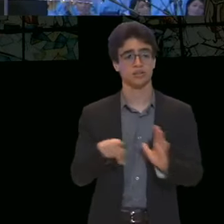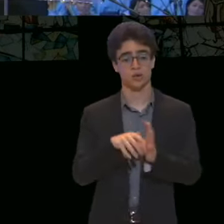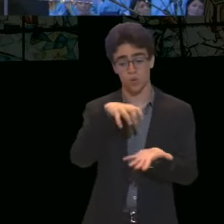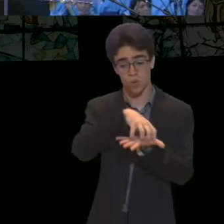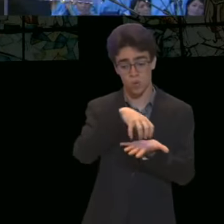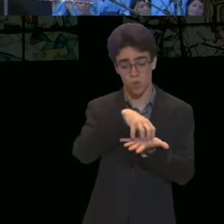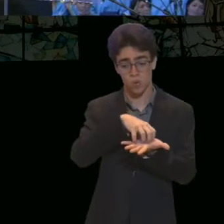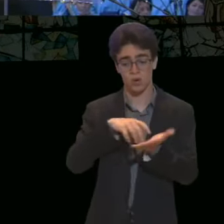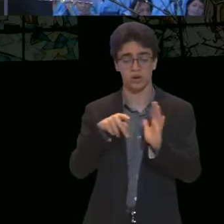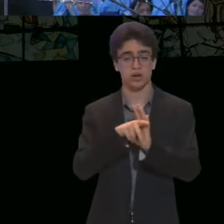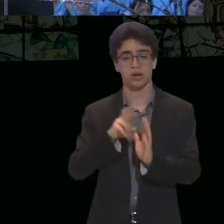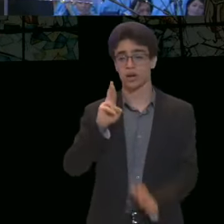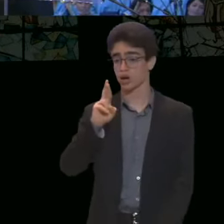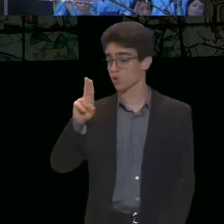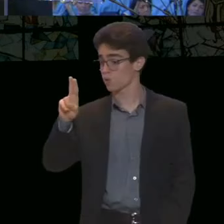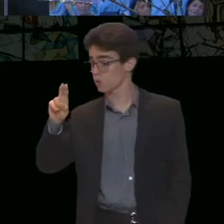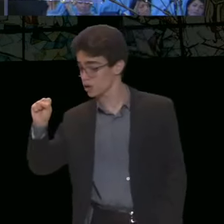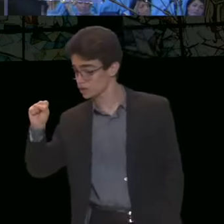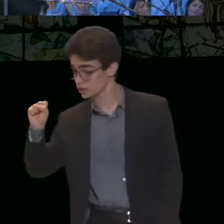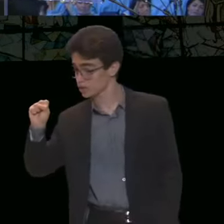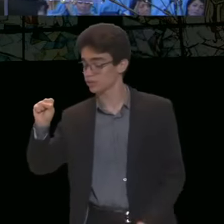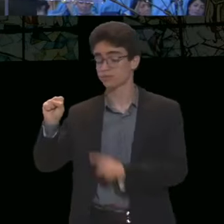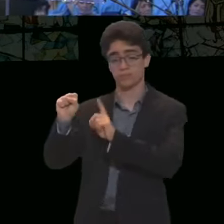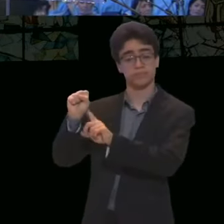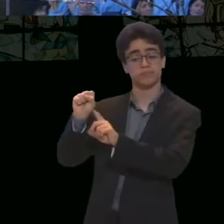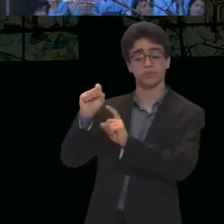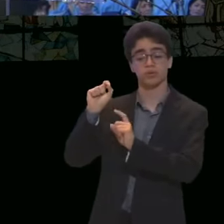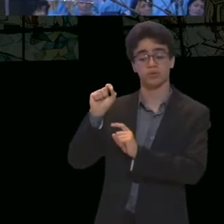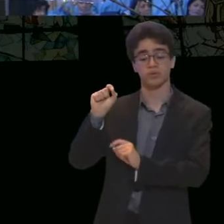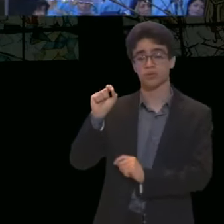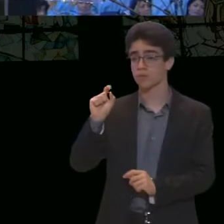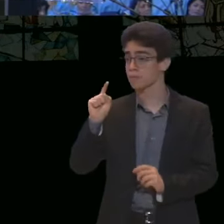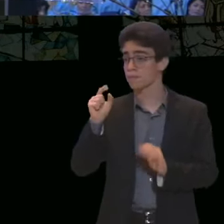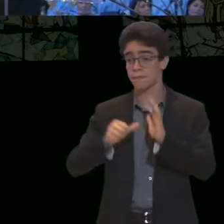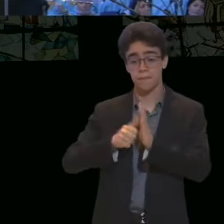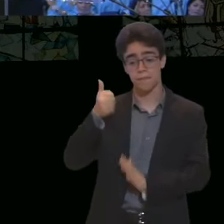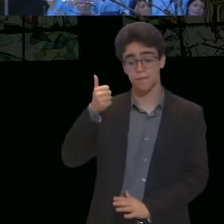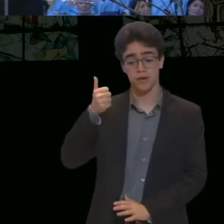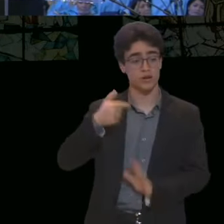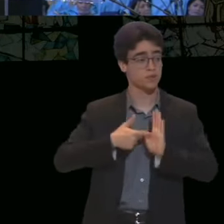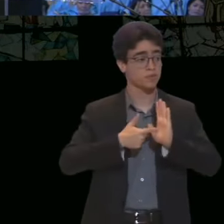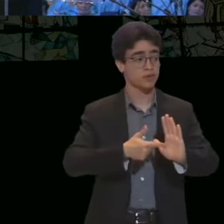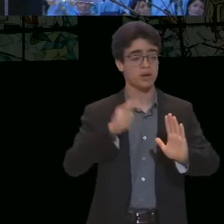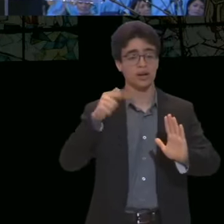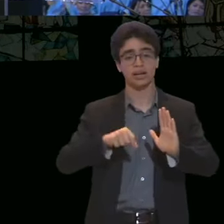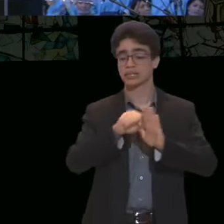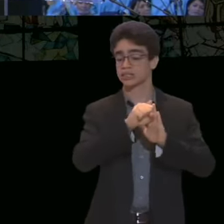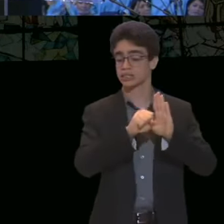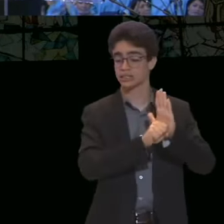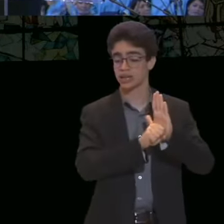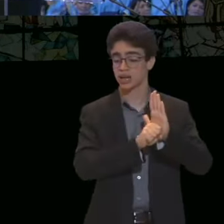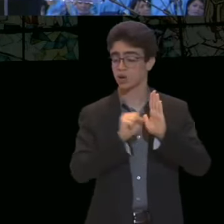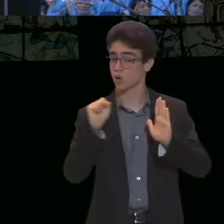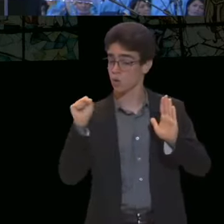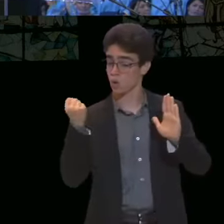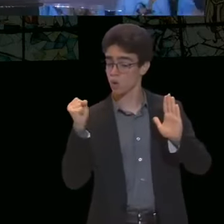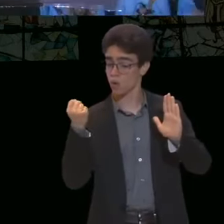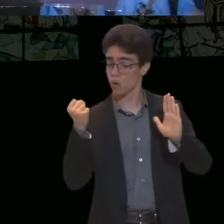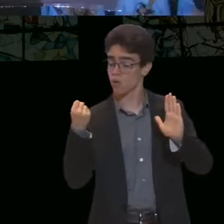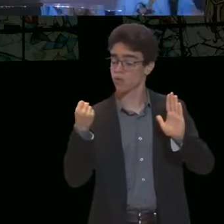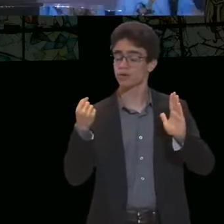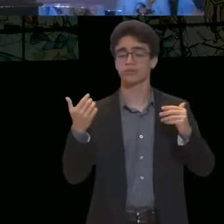chamada tribo Rus, R-U-S, que a primeira menção dela na história foi no século VIII da era